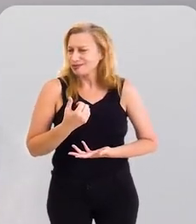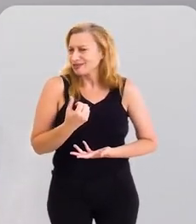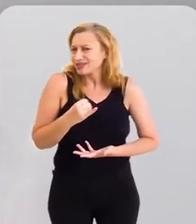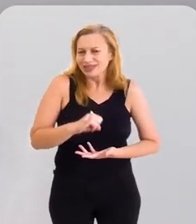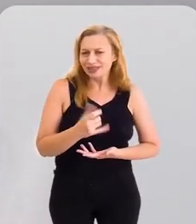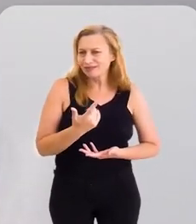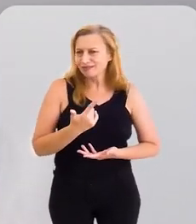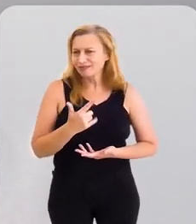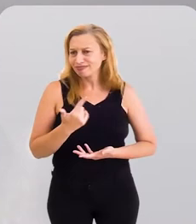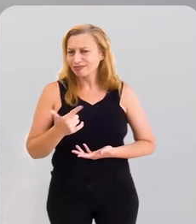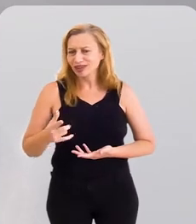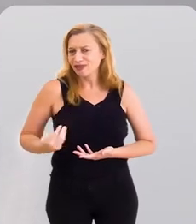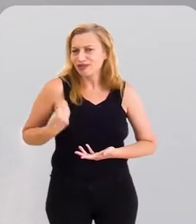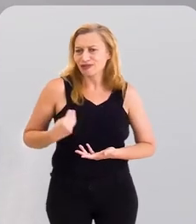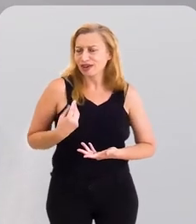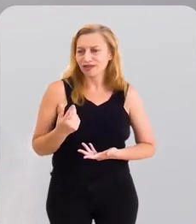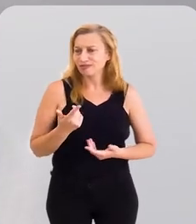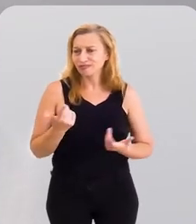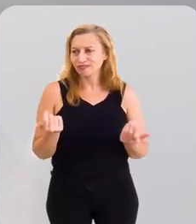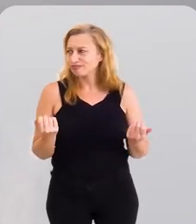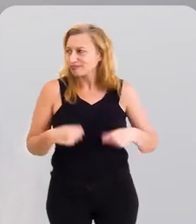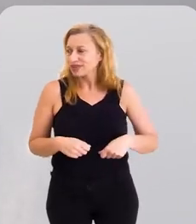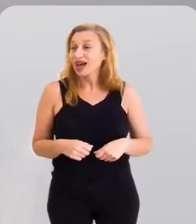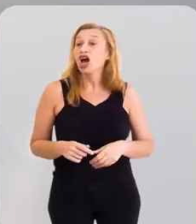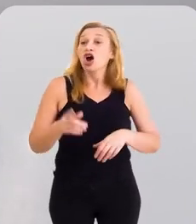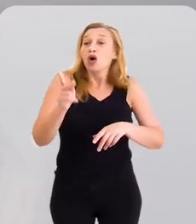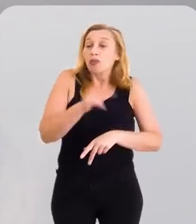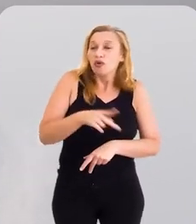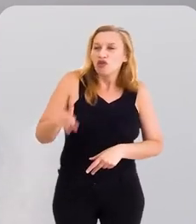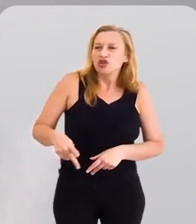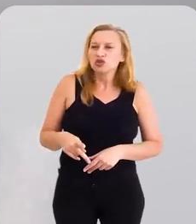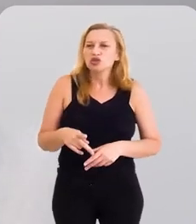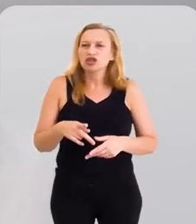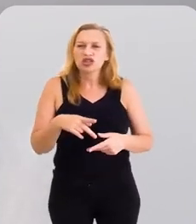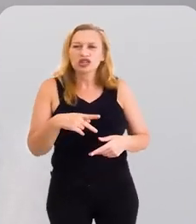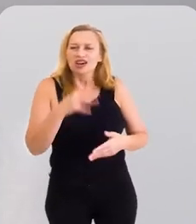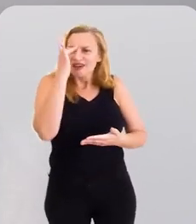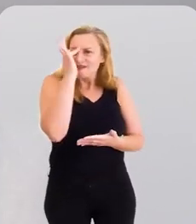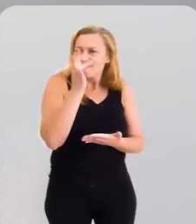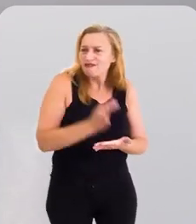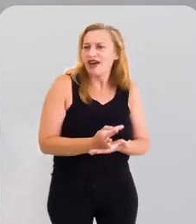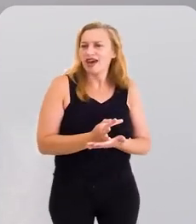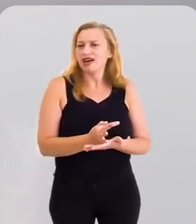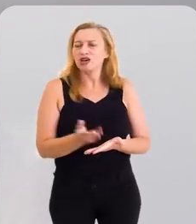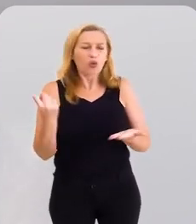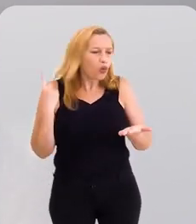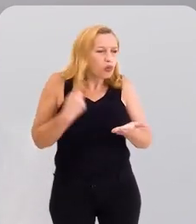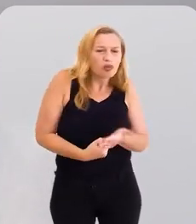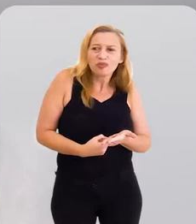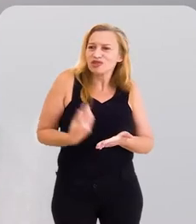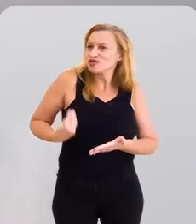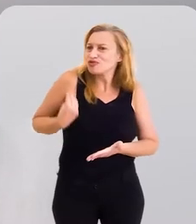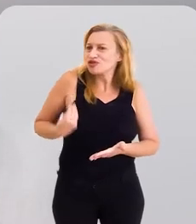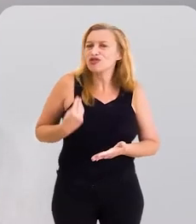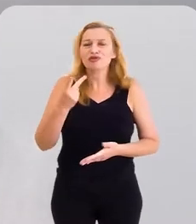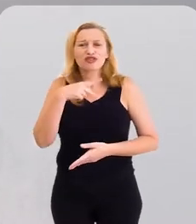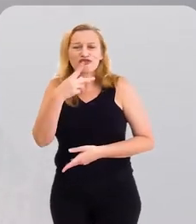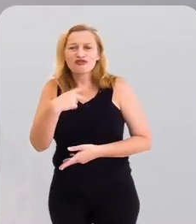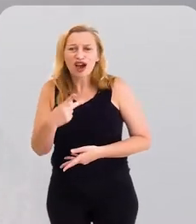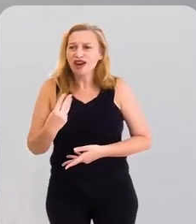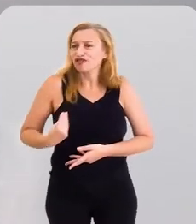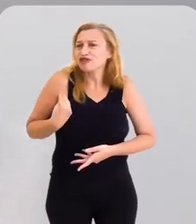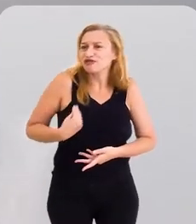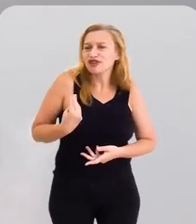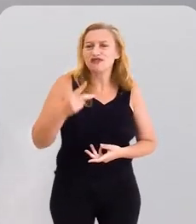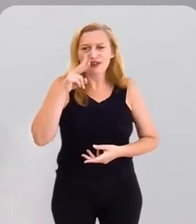vive, não vai dar. É irresponsabilidade. Tanto professor é aquele que professa, é uma profissão de fé. Você tem um compromisso vivo com aquilo